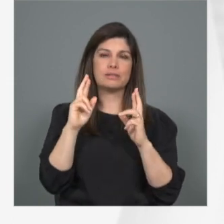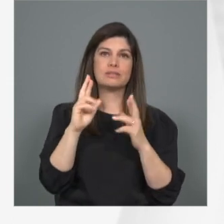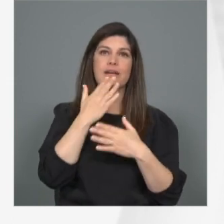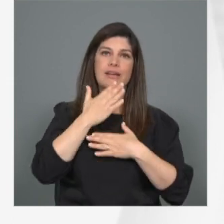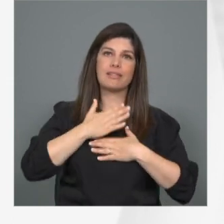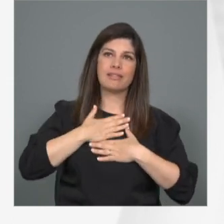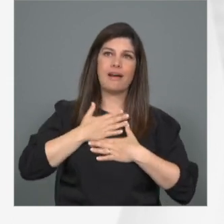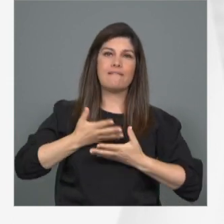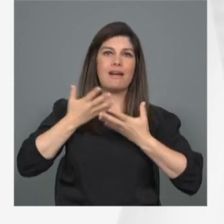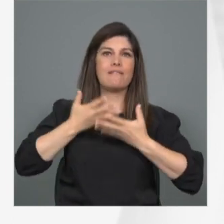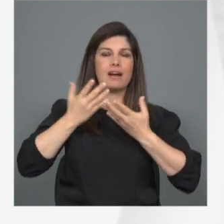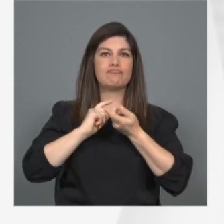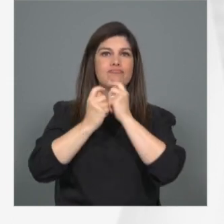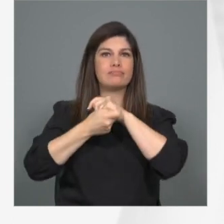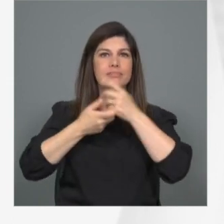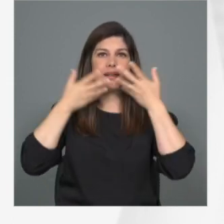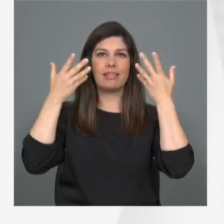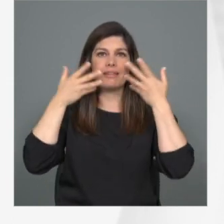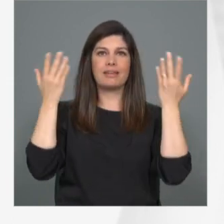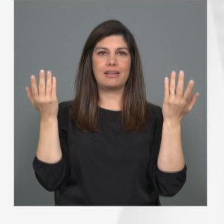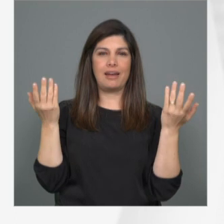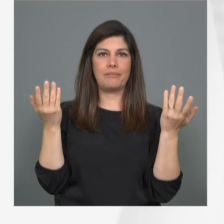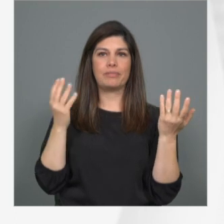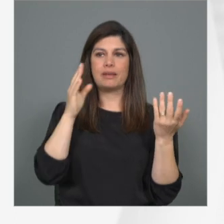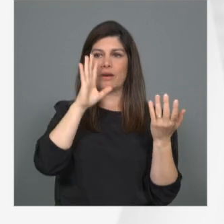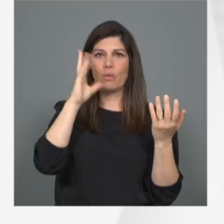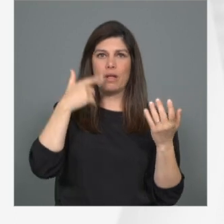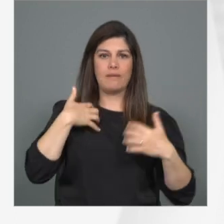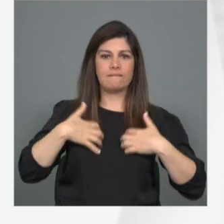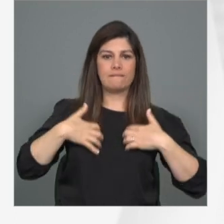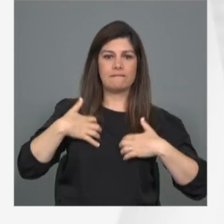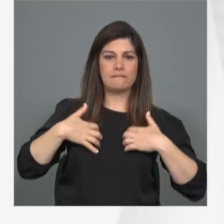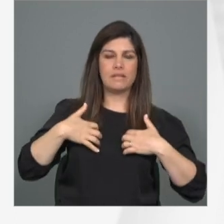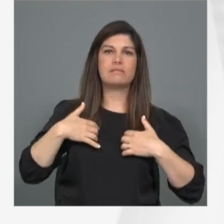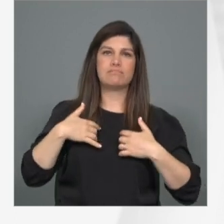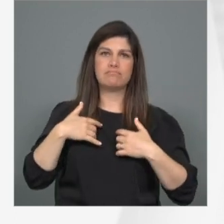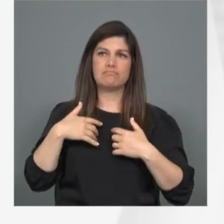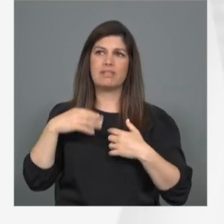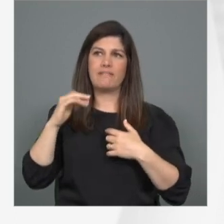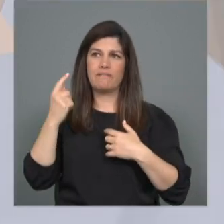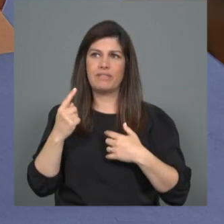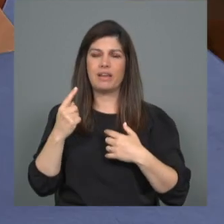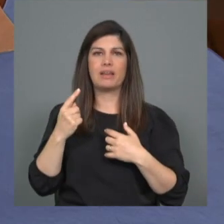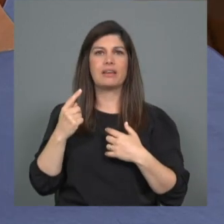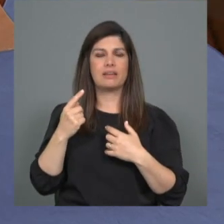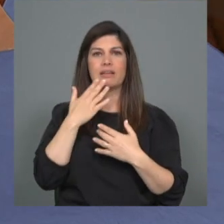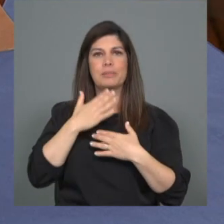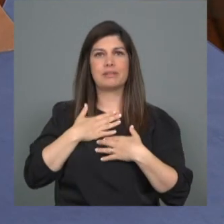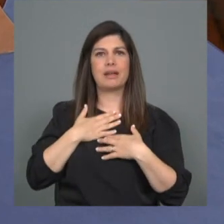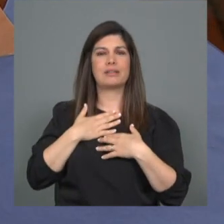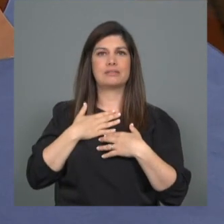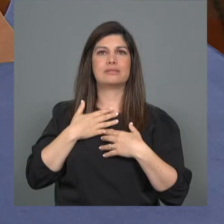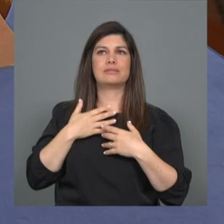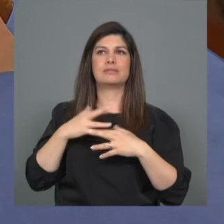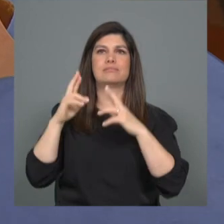da alegria. No desespero, levam-nos à possibilidade da crença. Na guerra, levam-nos à crença